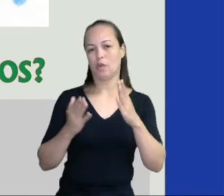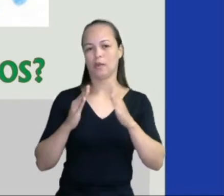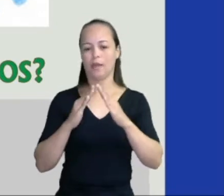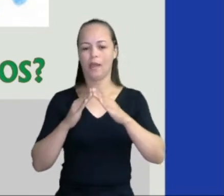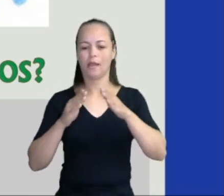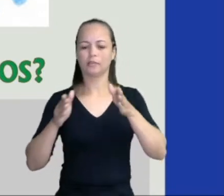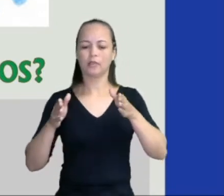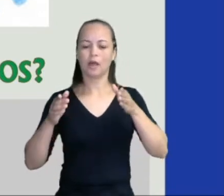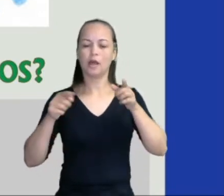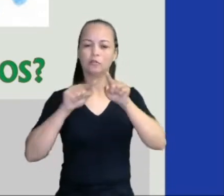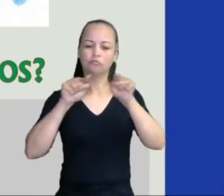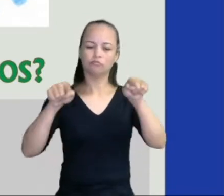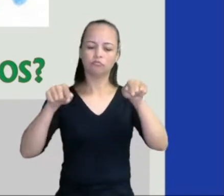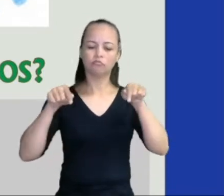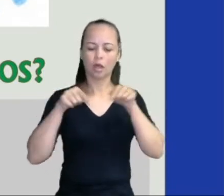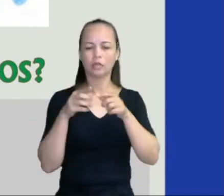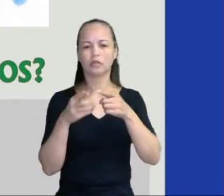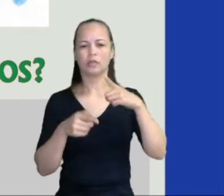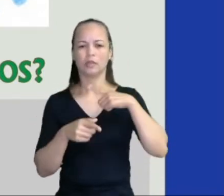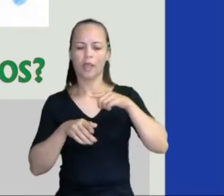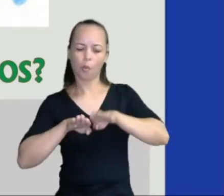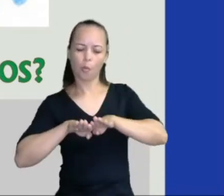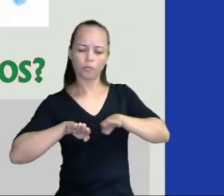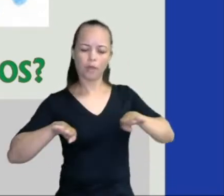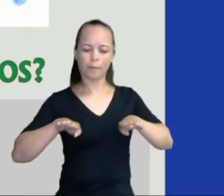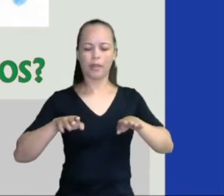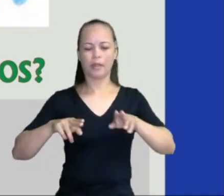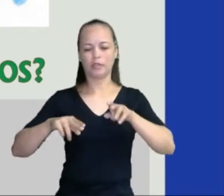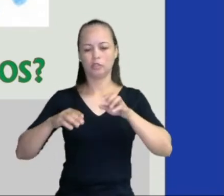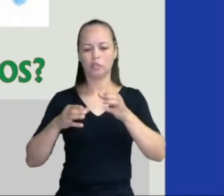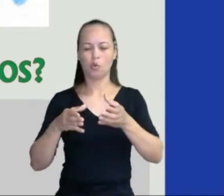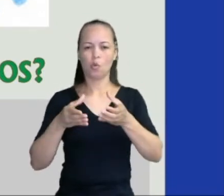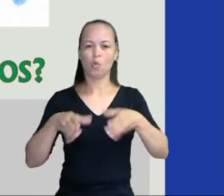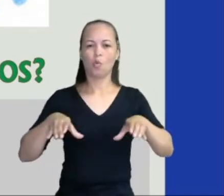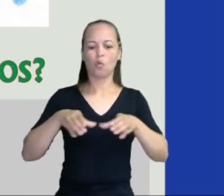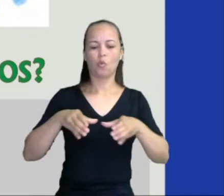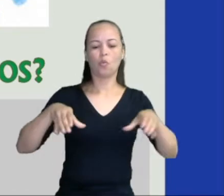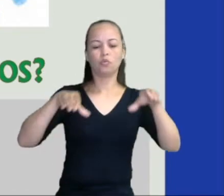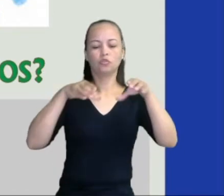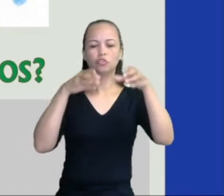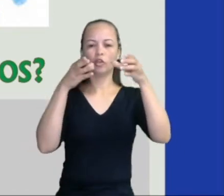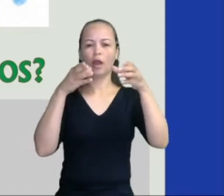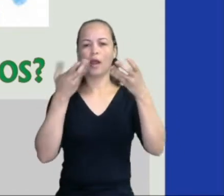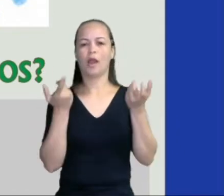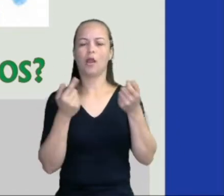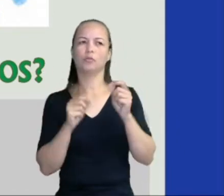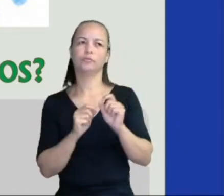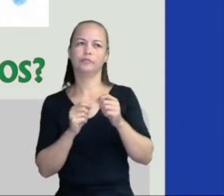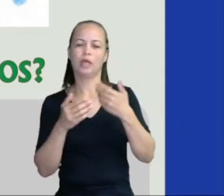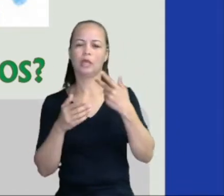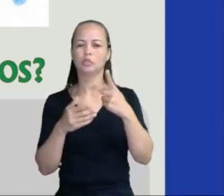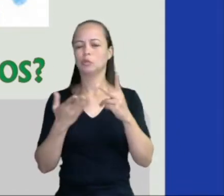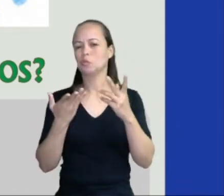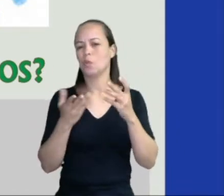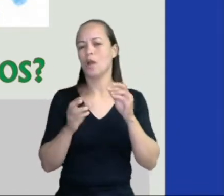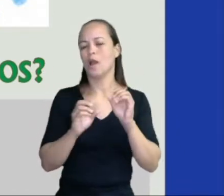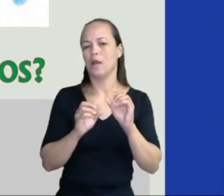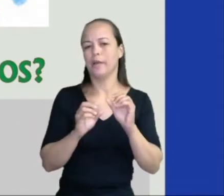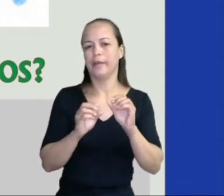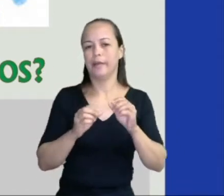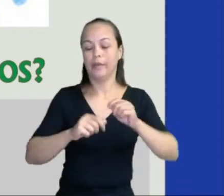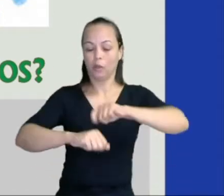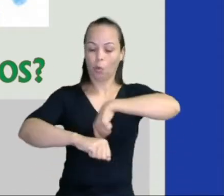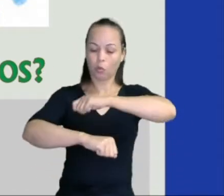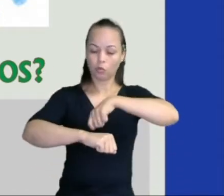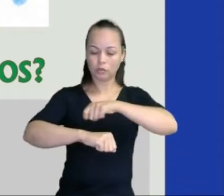um jarro, um tapete, tá? Na sua cozinha, você vê um copo, um talher, uma panela, uma tesoura, uma